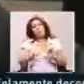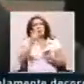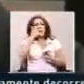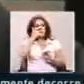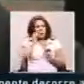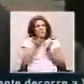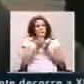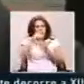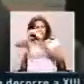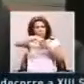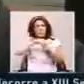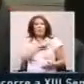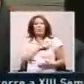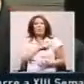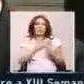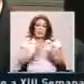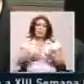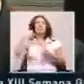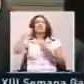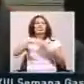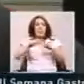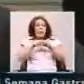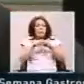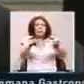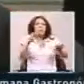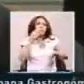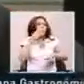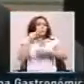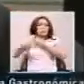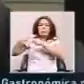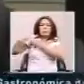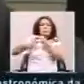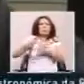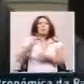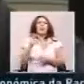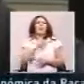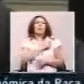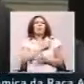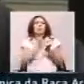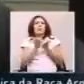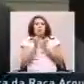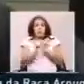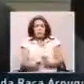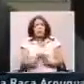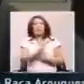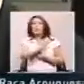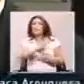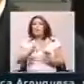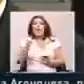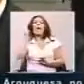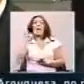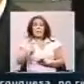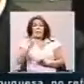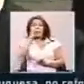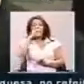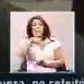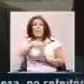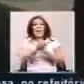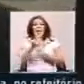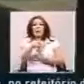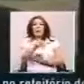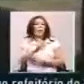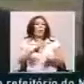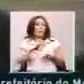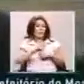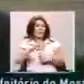uma tradição, ela está enraizada na cultura dos nossos estudantes universitários. E por isso, só haverá crime se ela não for consentida. Porque a partir do momento em